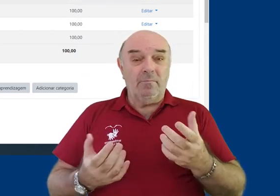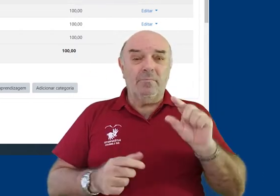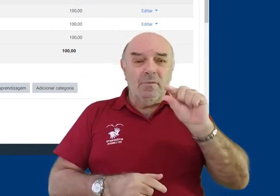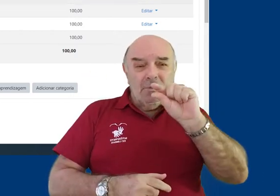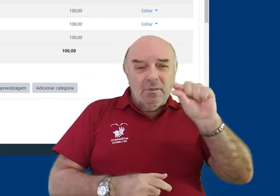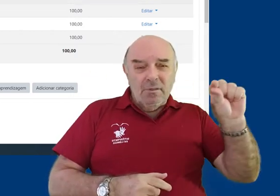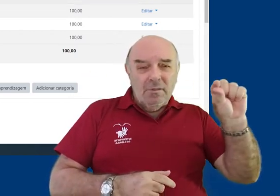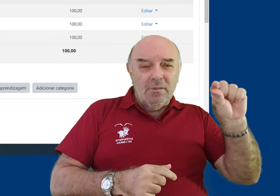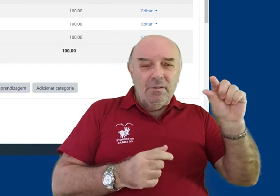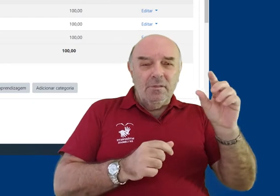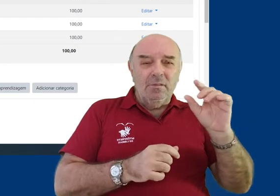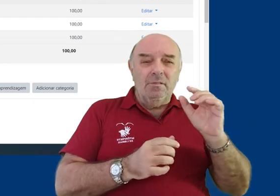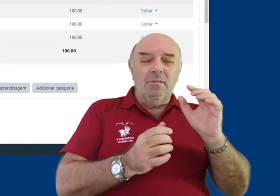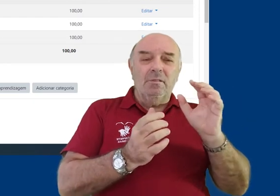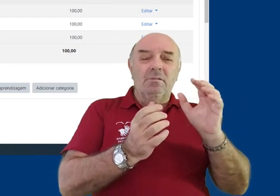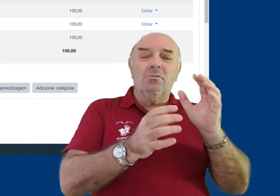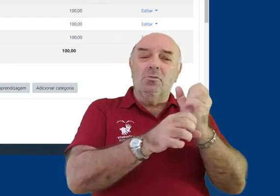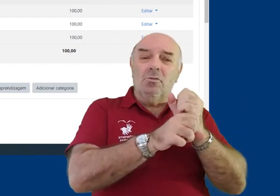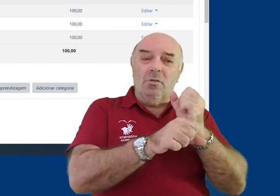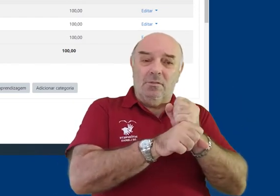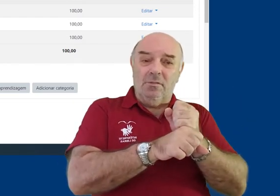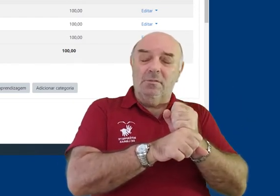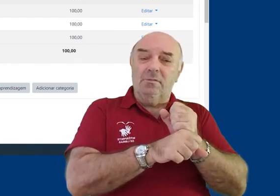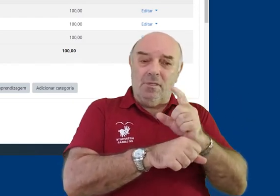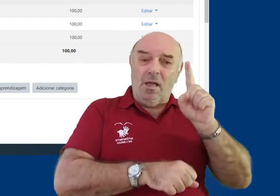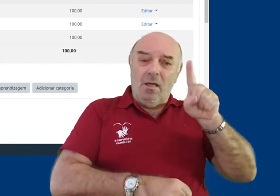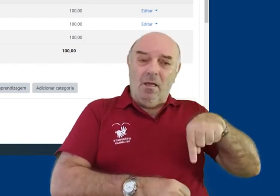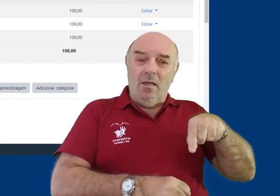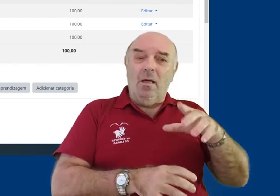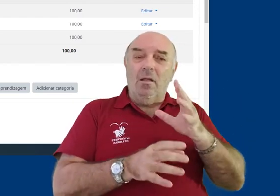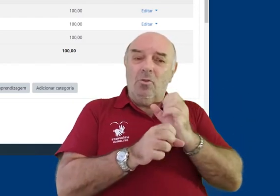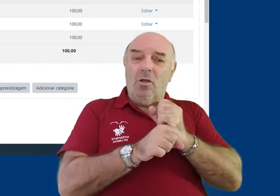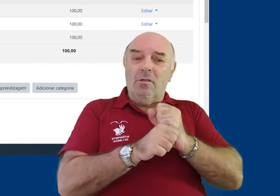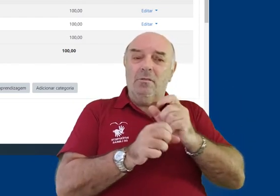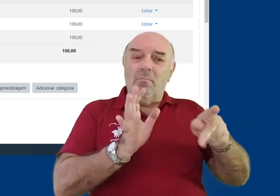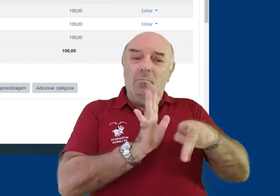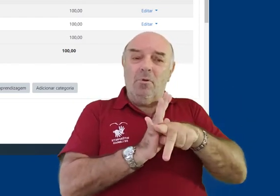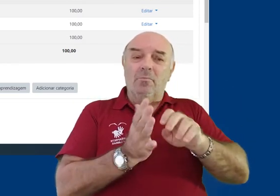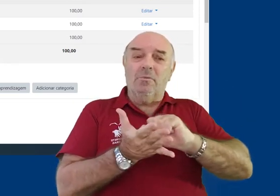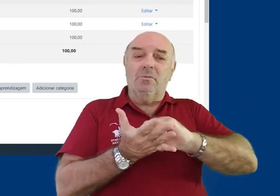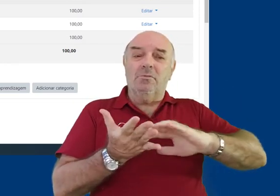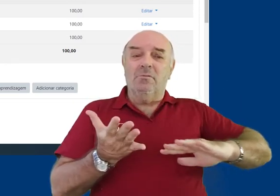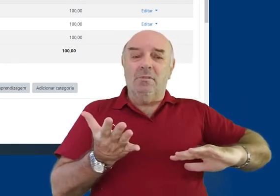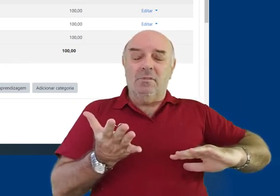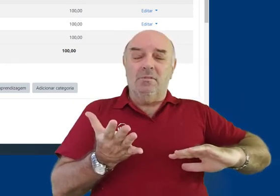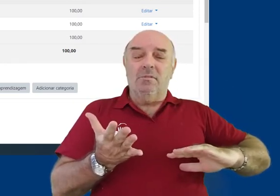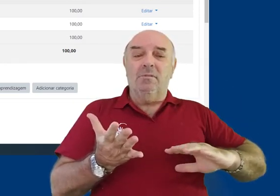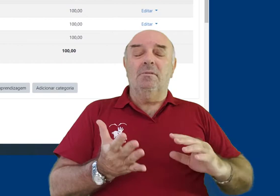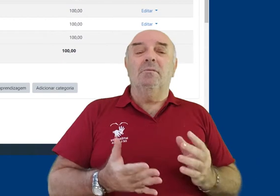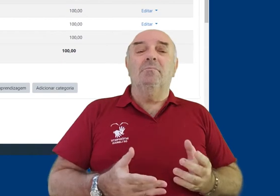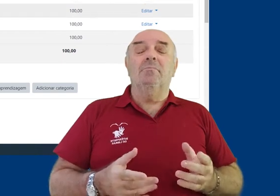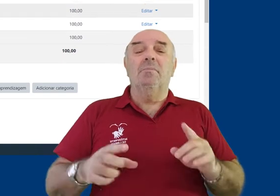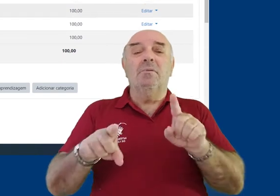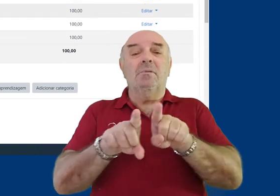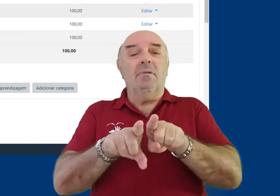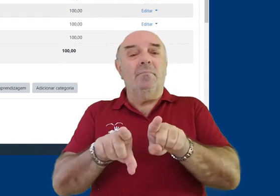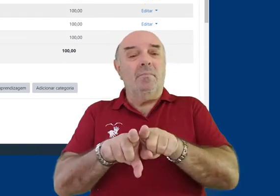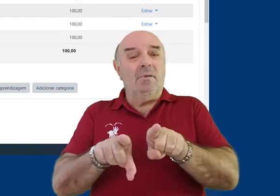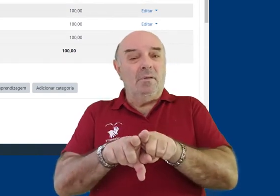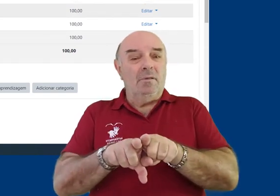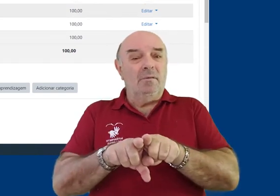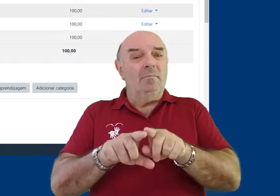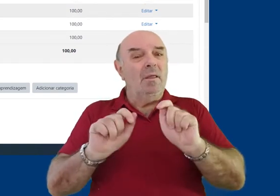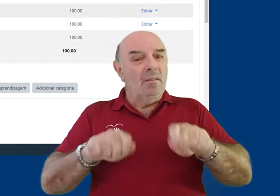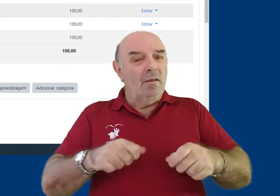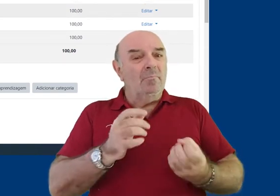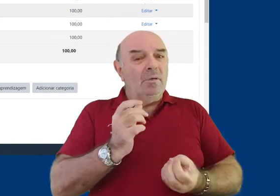Itens de nota são notas das atividades. Também podem ser